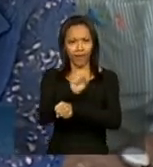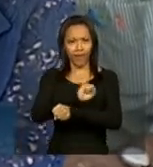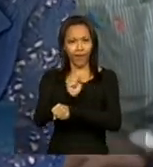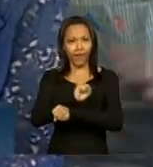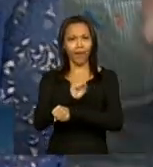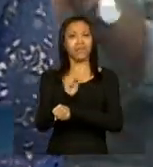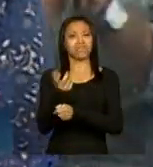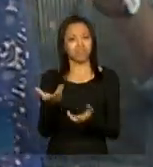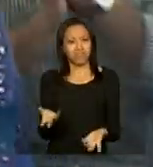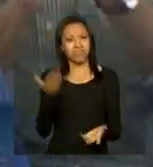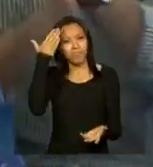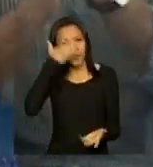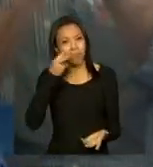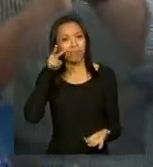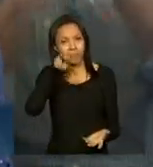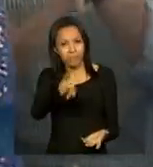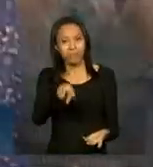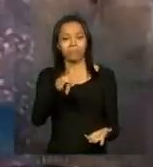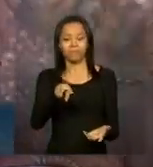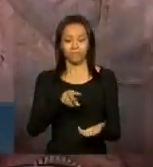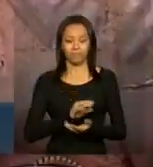coletadeira.